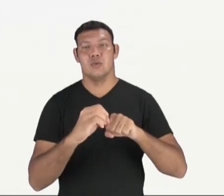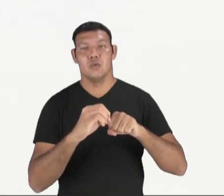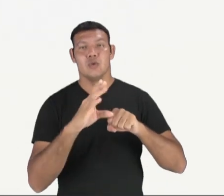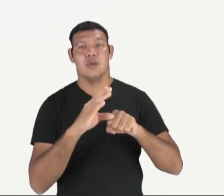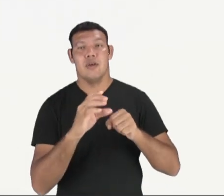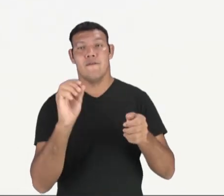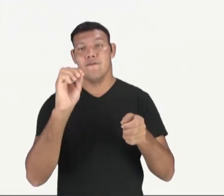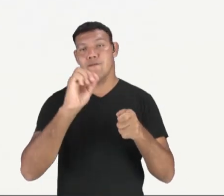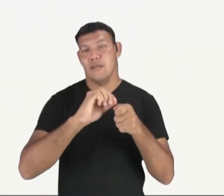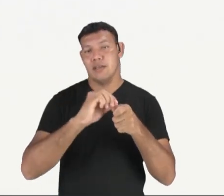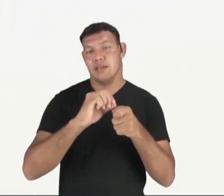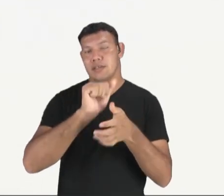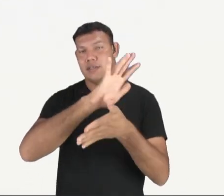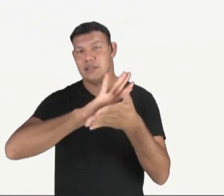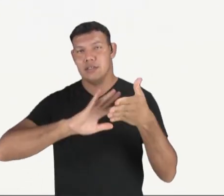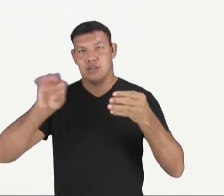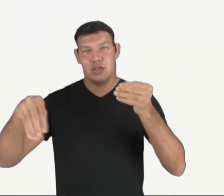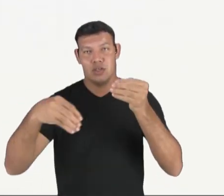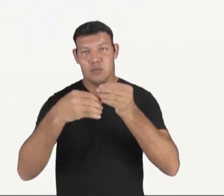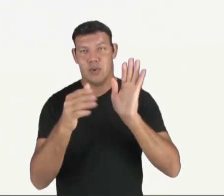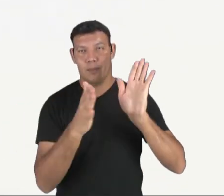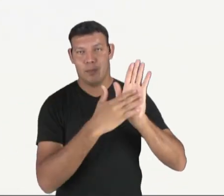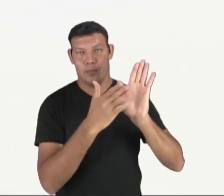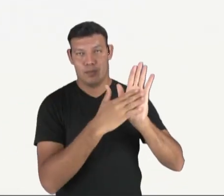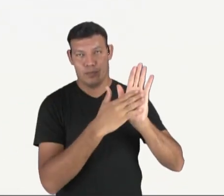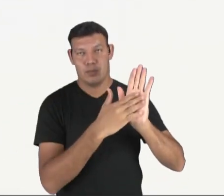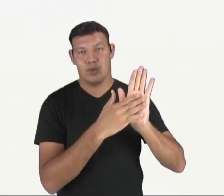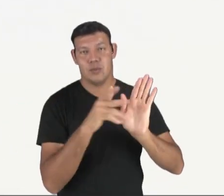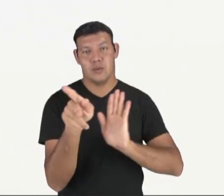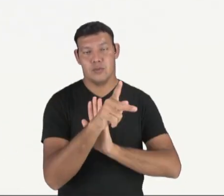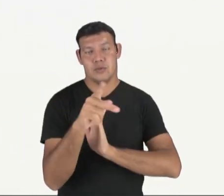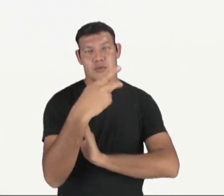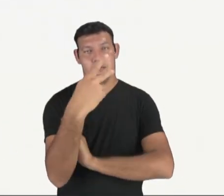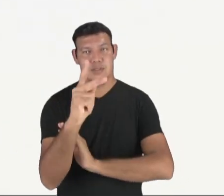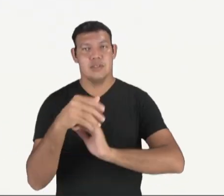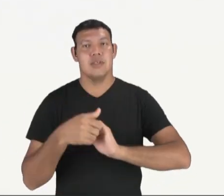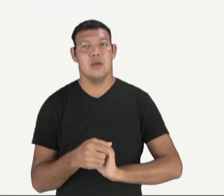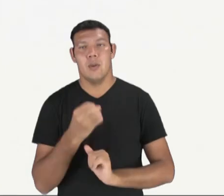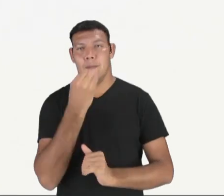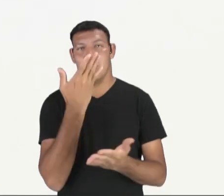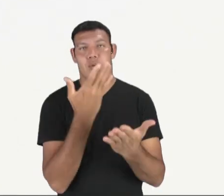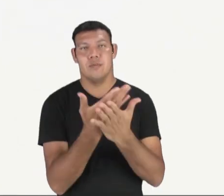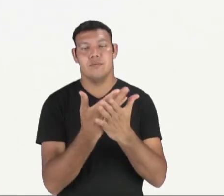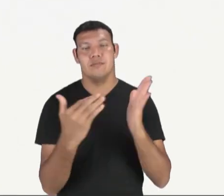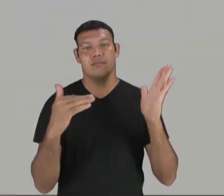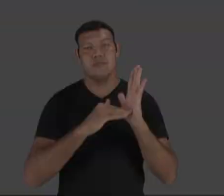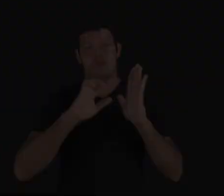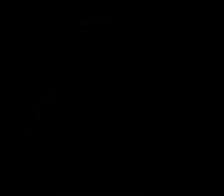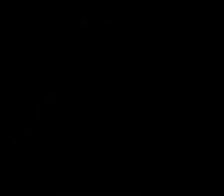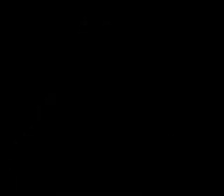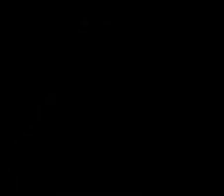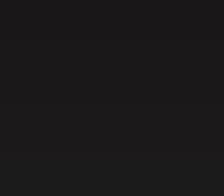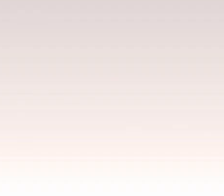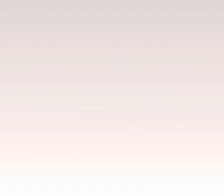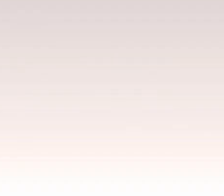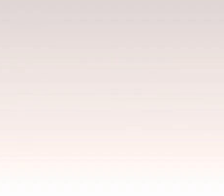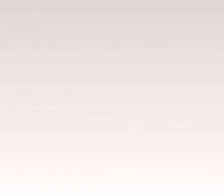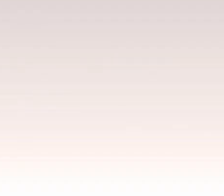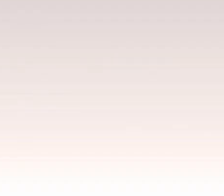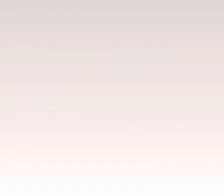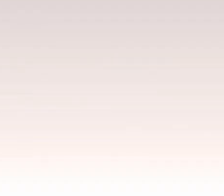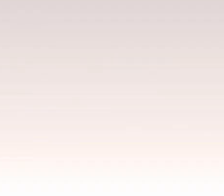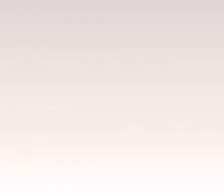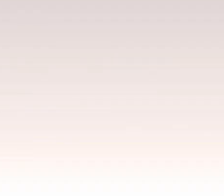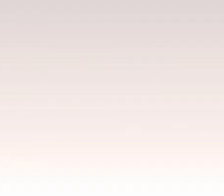que o seu professor propor a vocês. Uma boa aula e até a próxima.